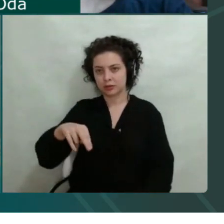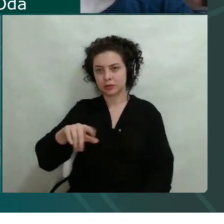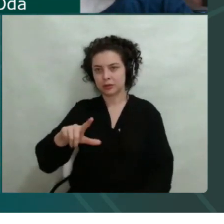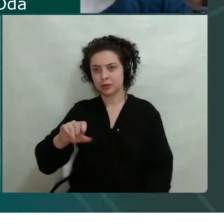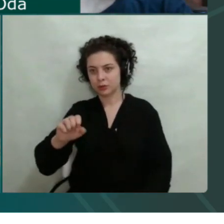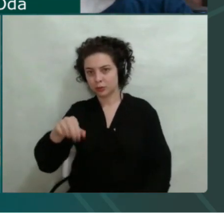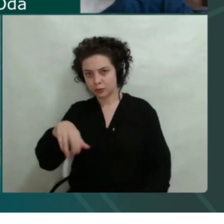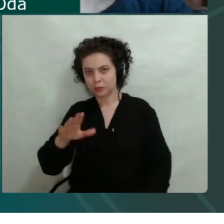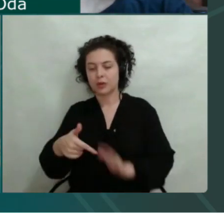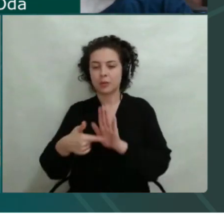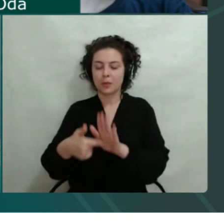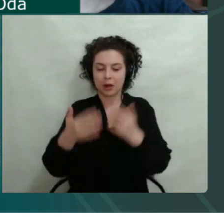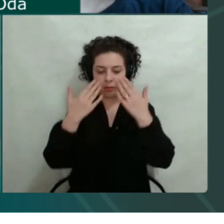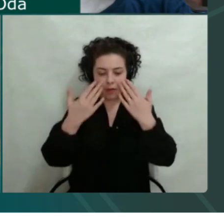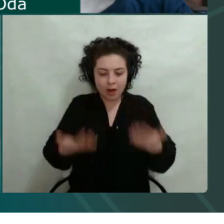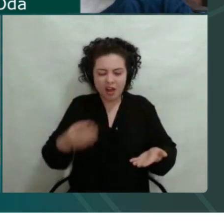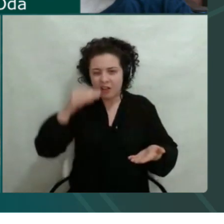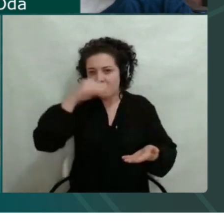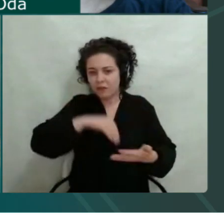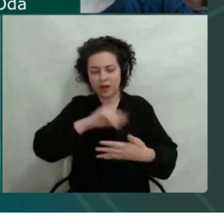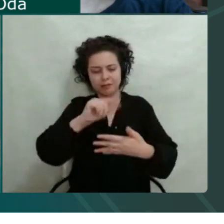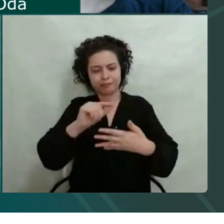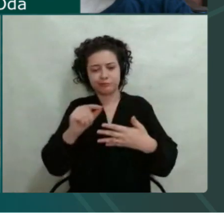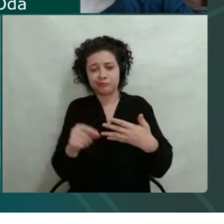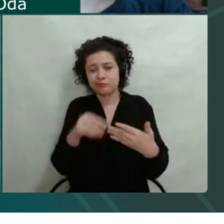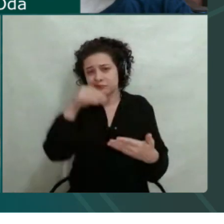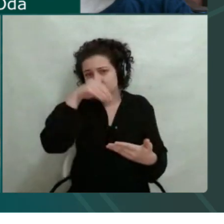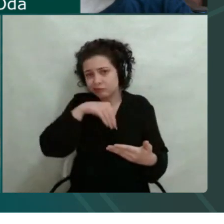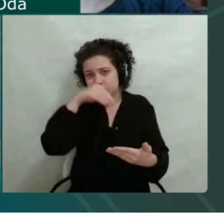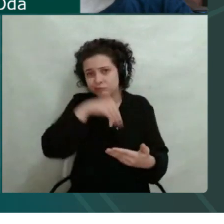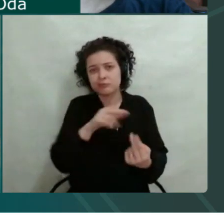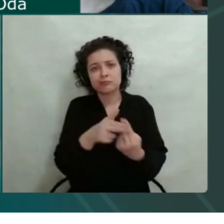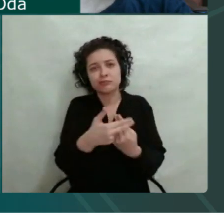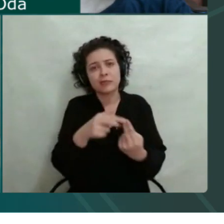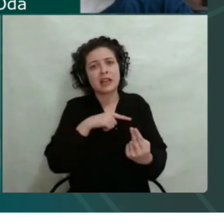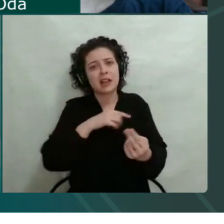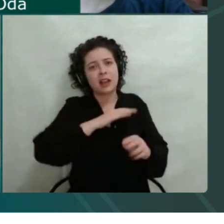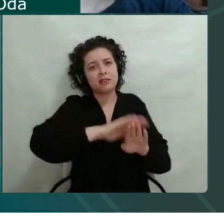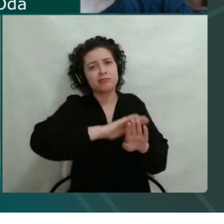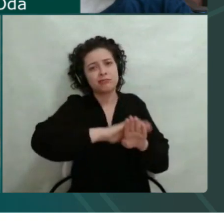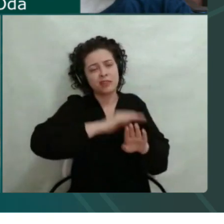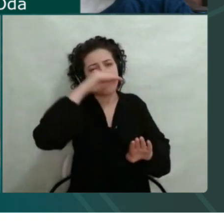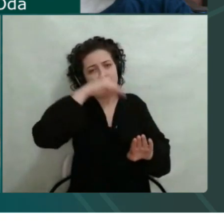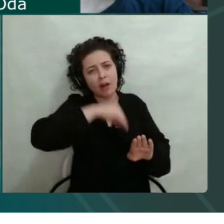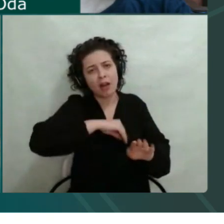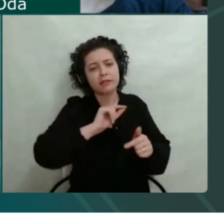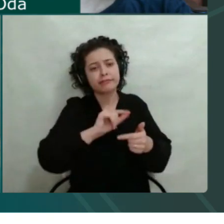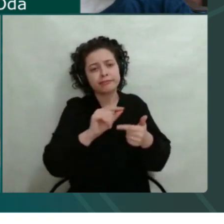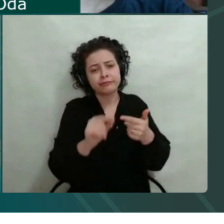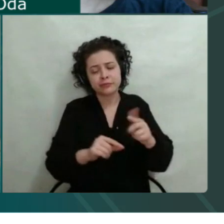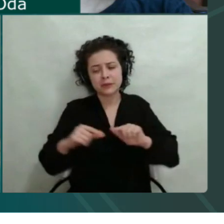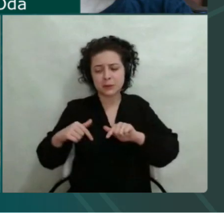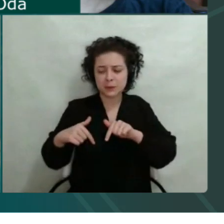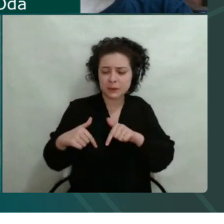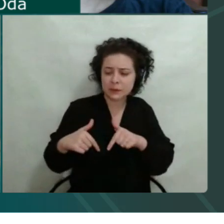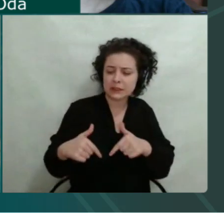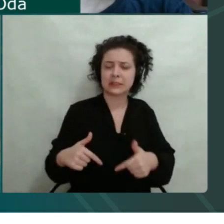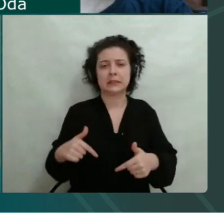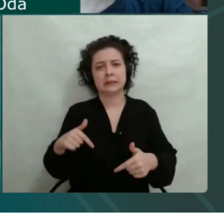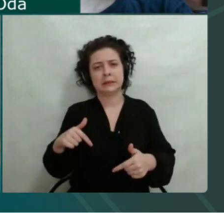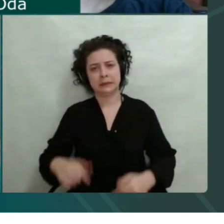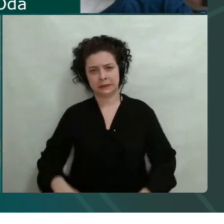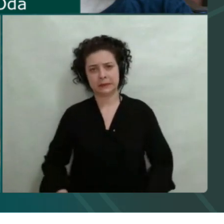a fragilidade que, infelizmente, o Sistema Único de Saúde teve que enfrentar nessa pandemia.